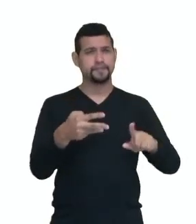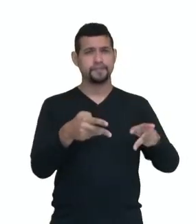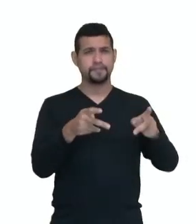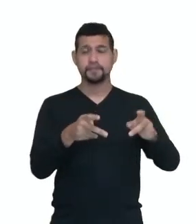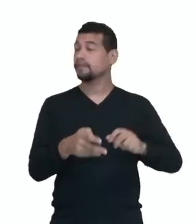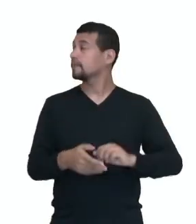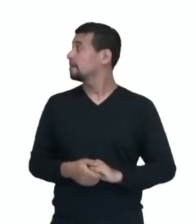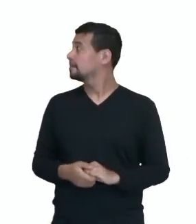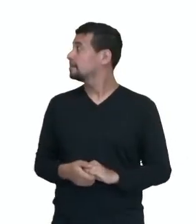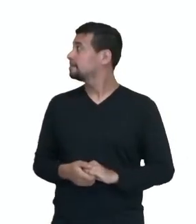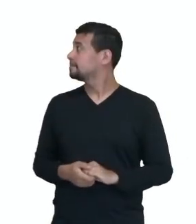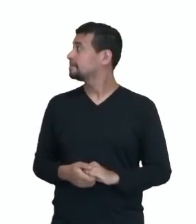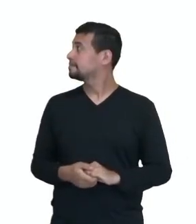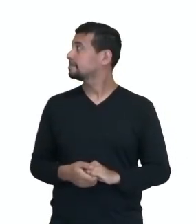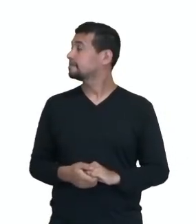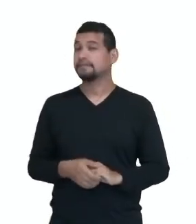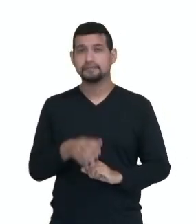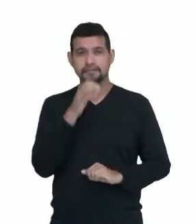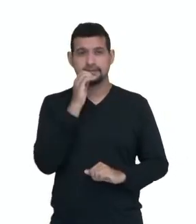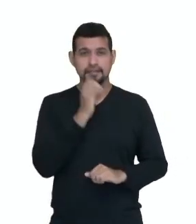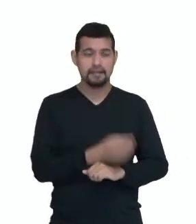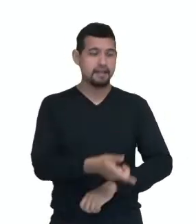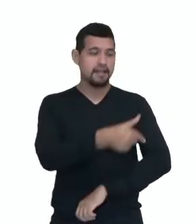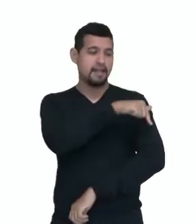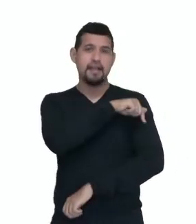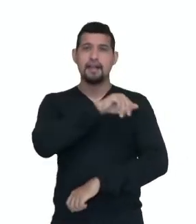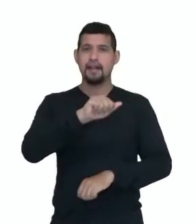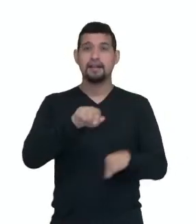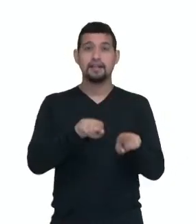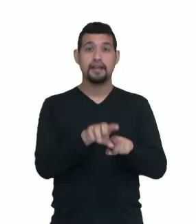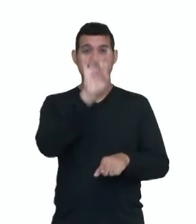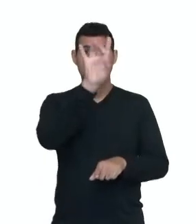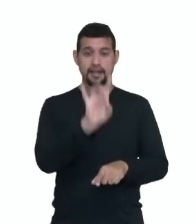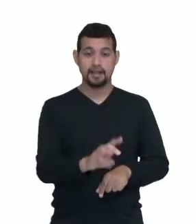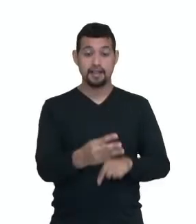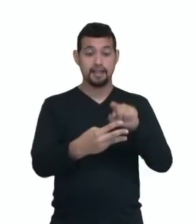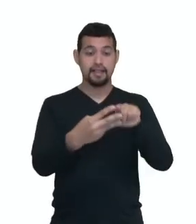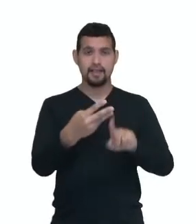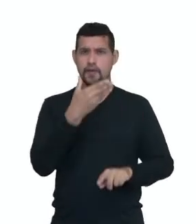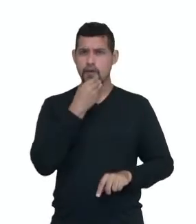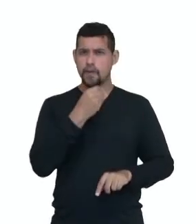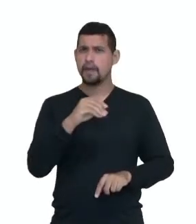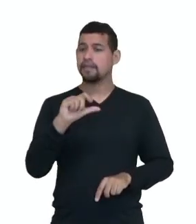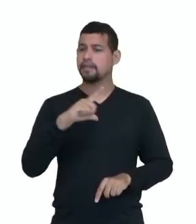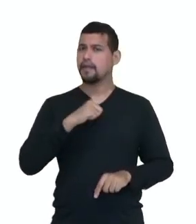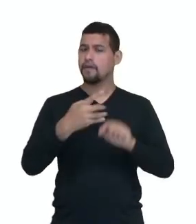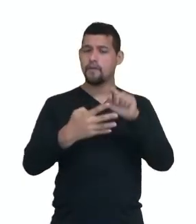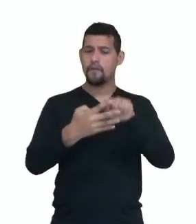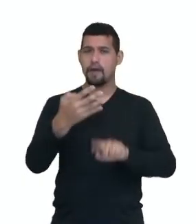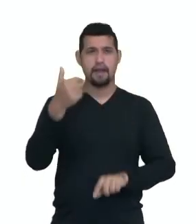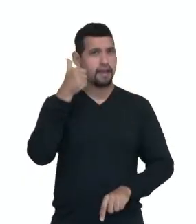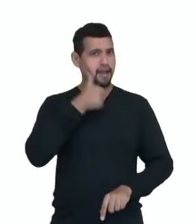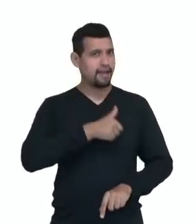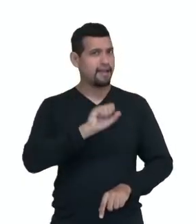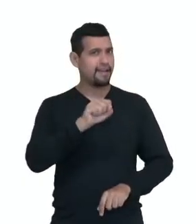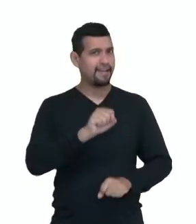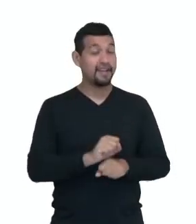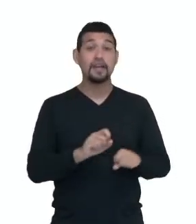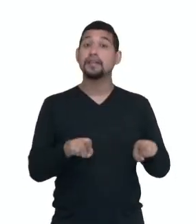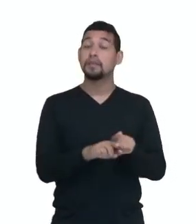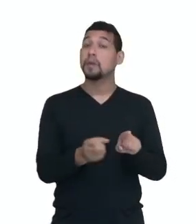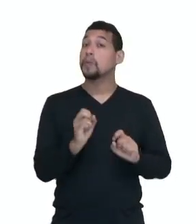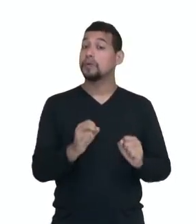eu posso dizer, por exemplo, que no 7º A, para cada 3 meninos, há 4 meninas. Ou posso